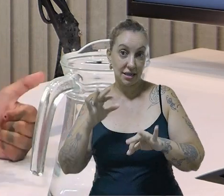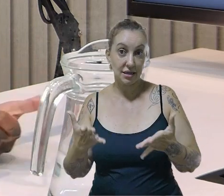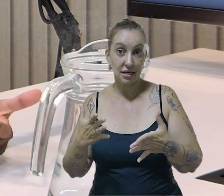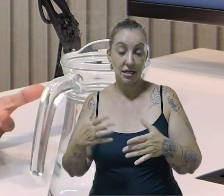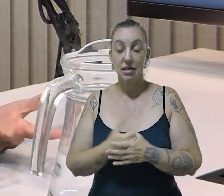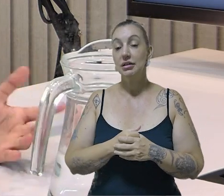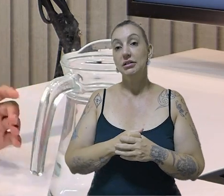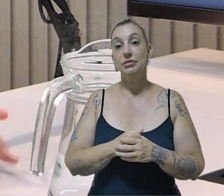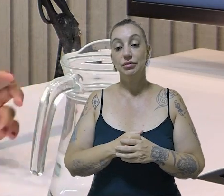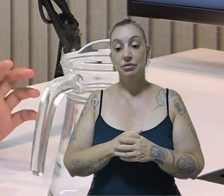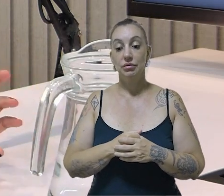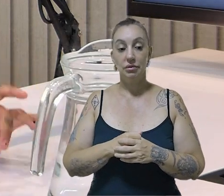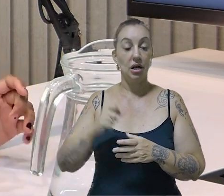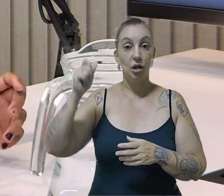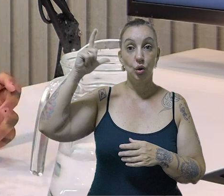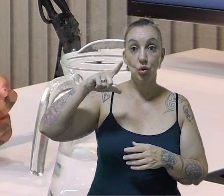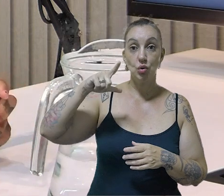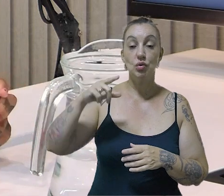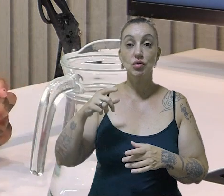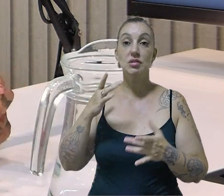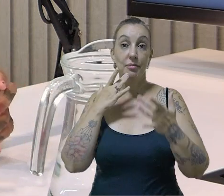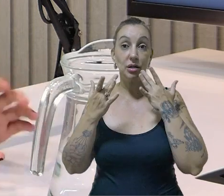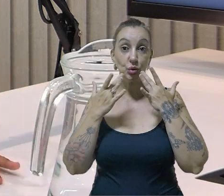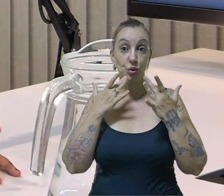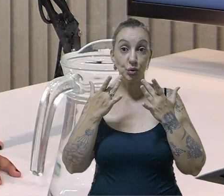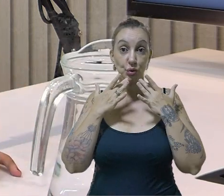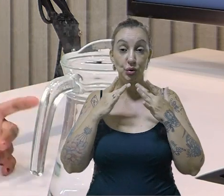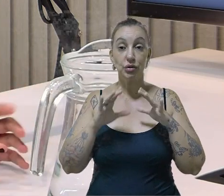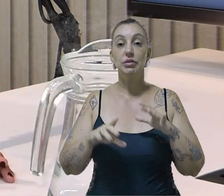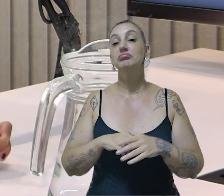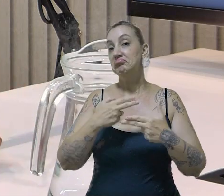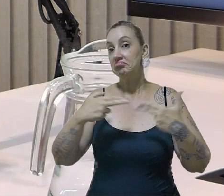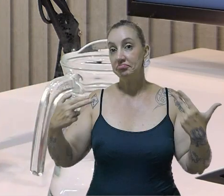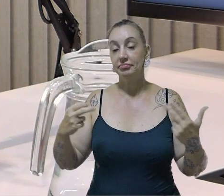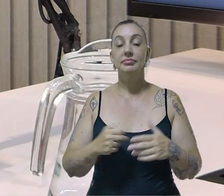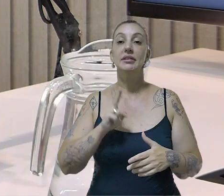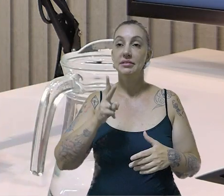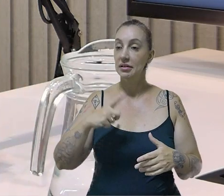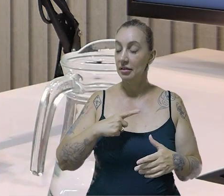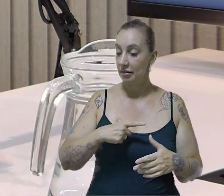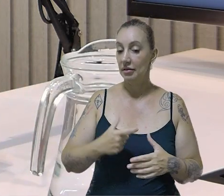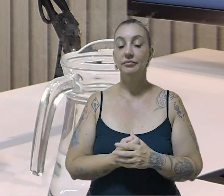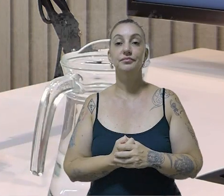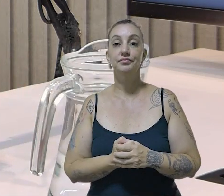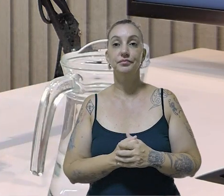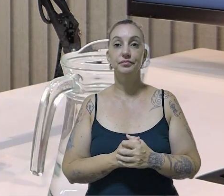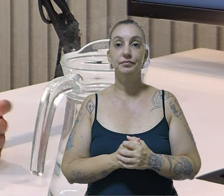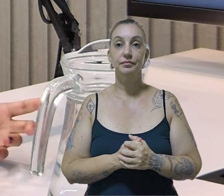nesse último fomento teve oficina de luz de dramaturgia eh teve a oficina de teatro que sempre rola com os integrantes